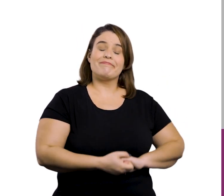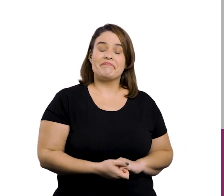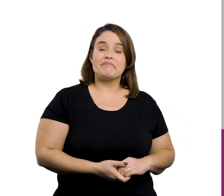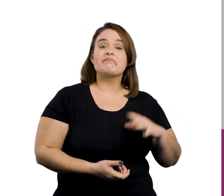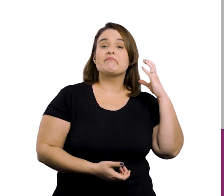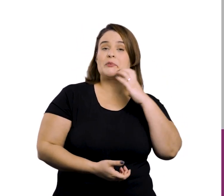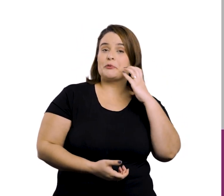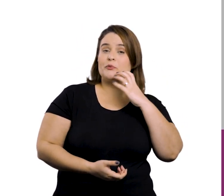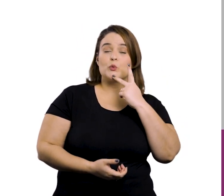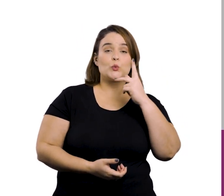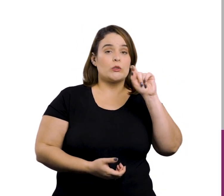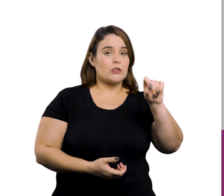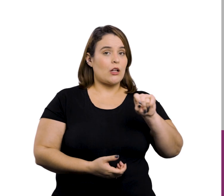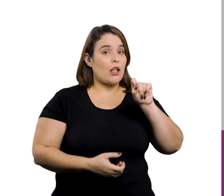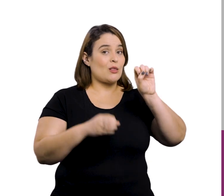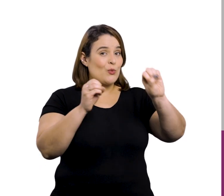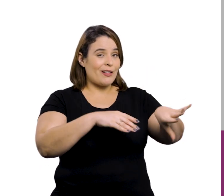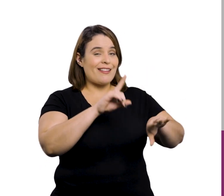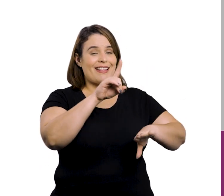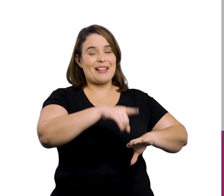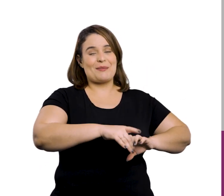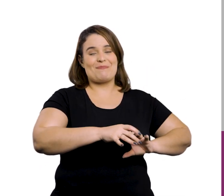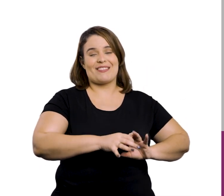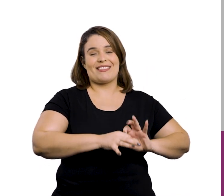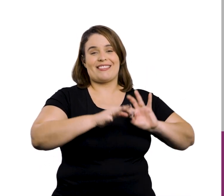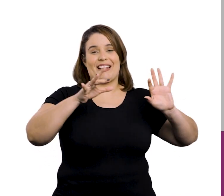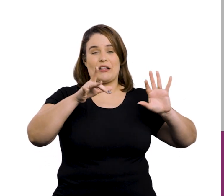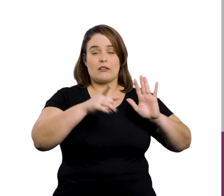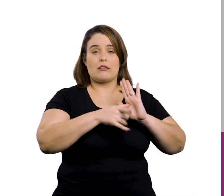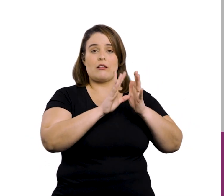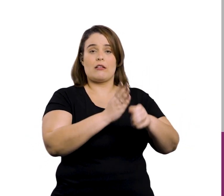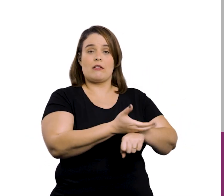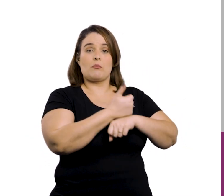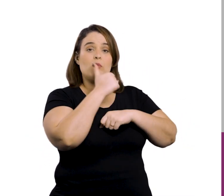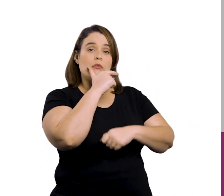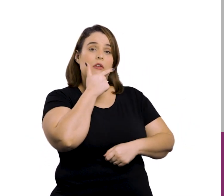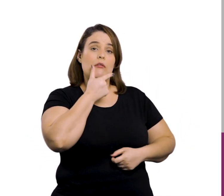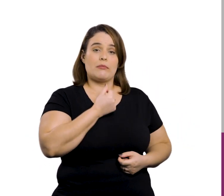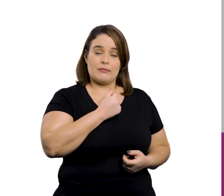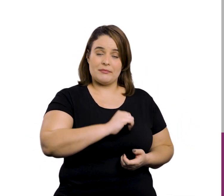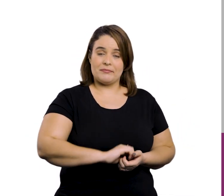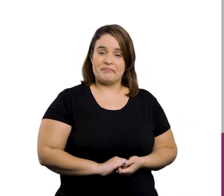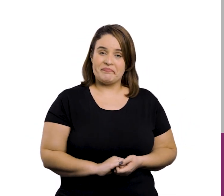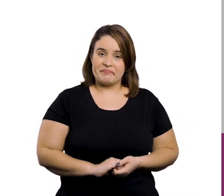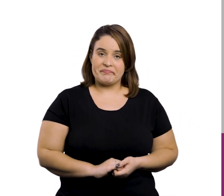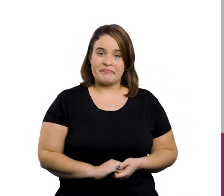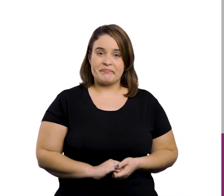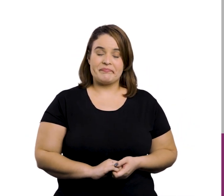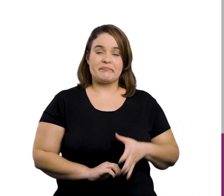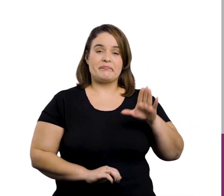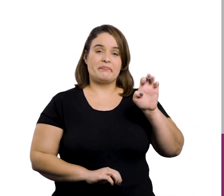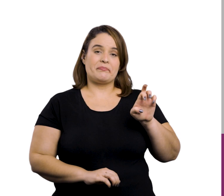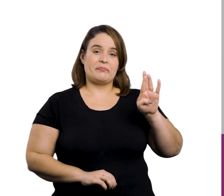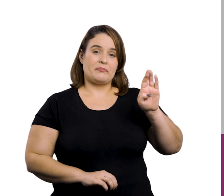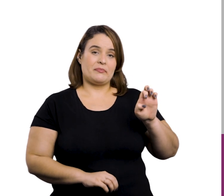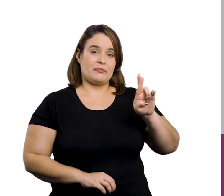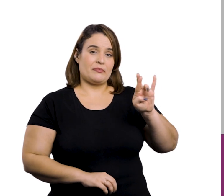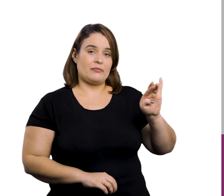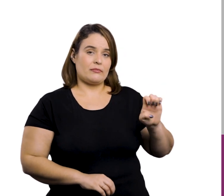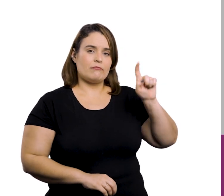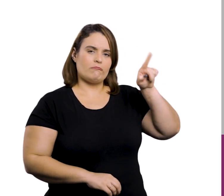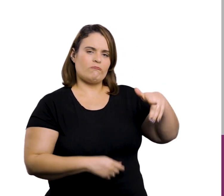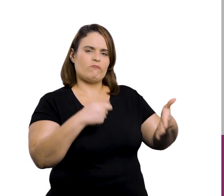divisão de mundo. Paulo Freire dizia que educar é um ato de liberdade para a emancipação de mulheres e homens.